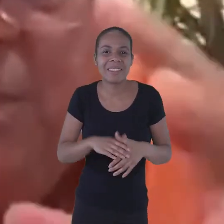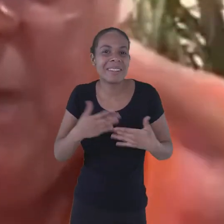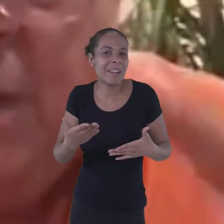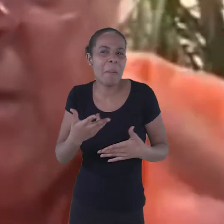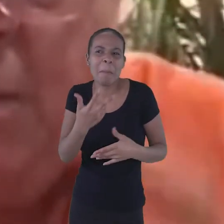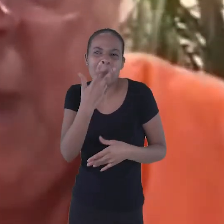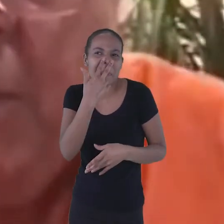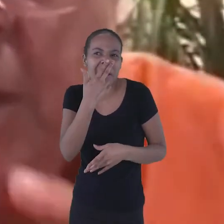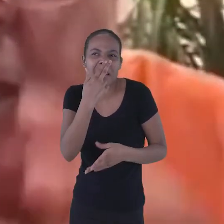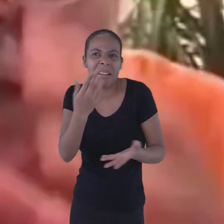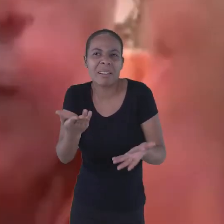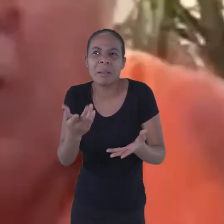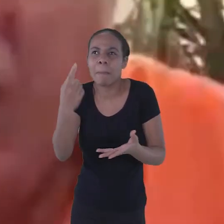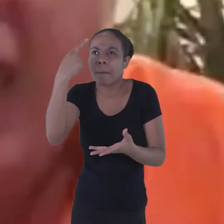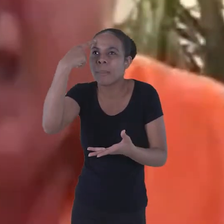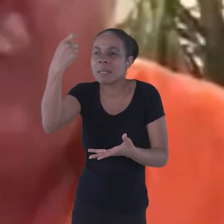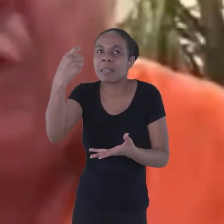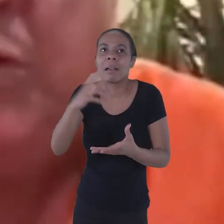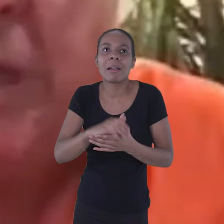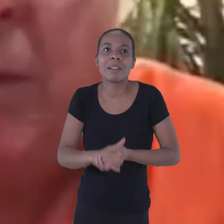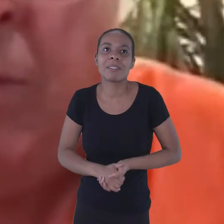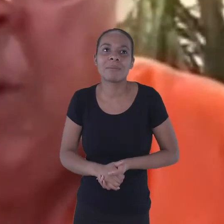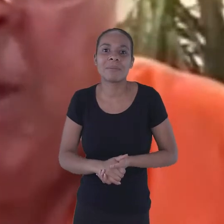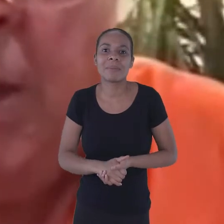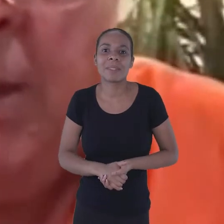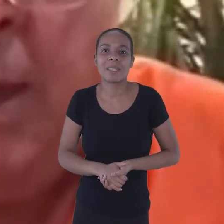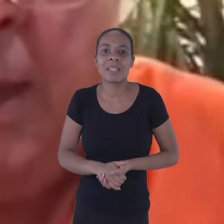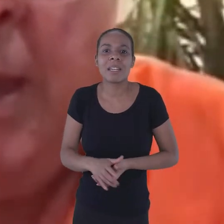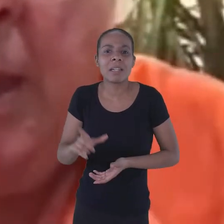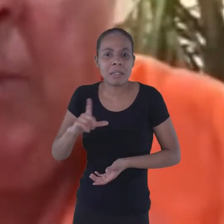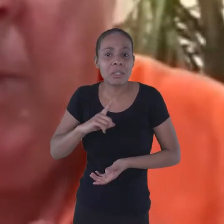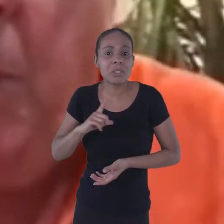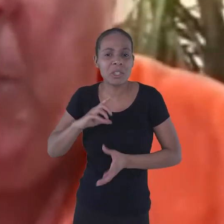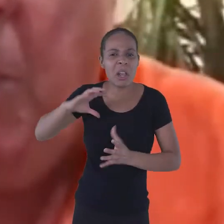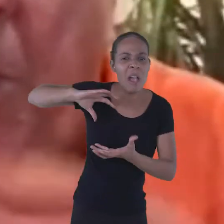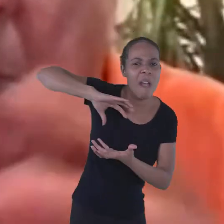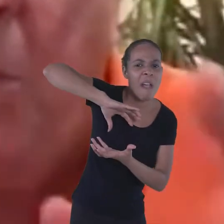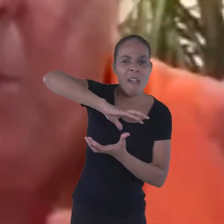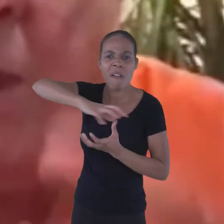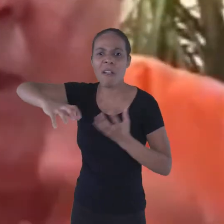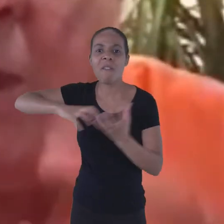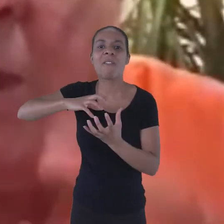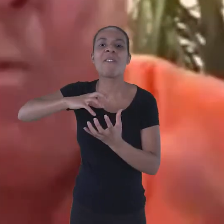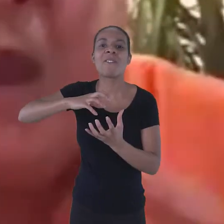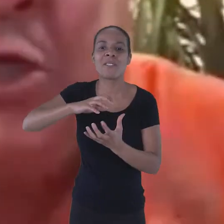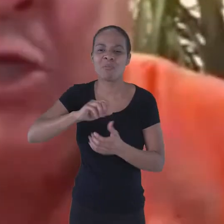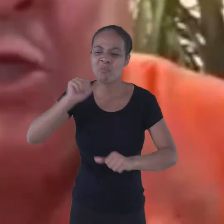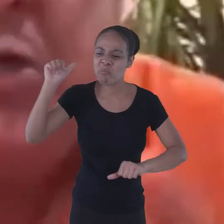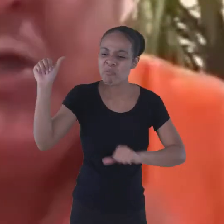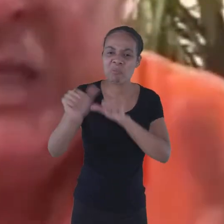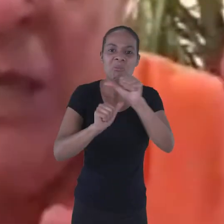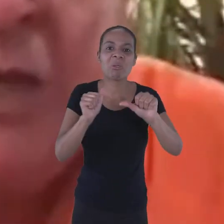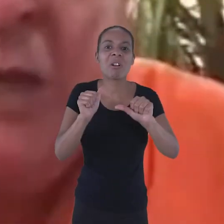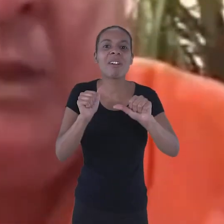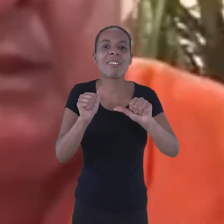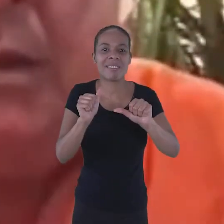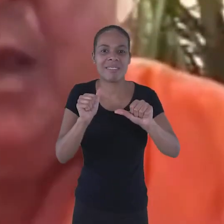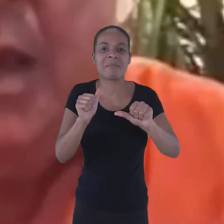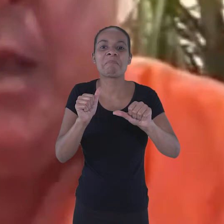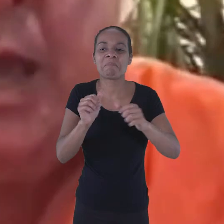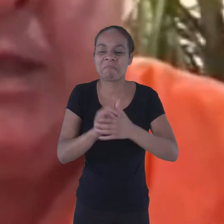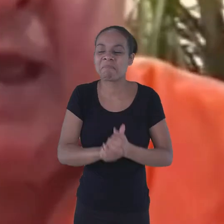pasteurizado, e que aquilo era a revolução, né? Eu nem fui compreendido quando eu dizia